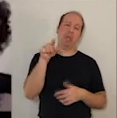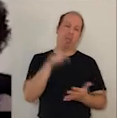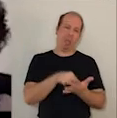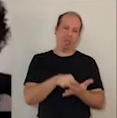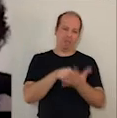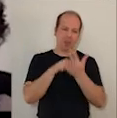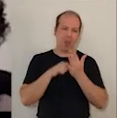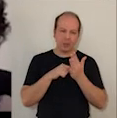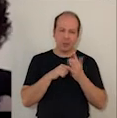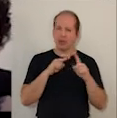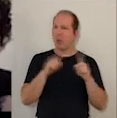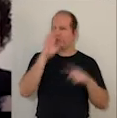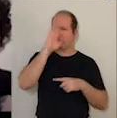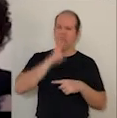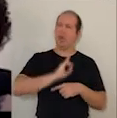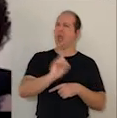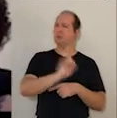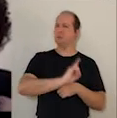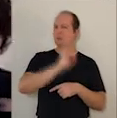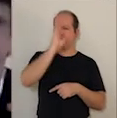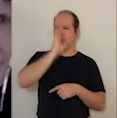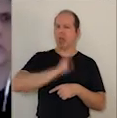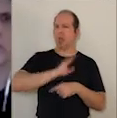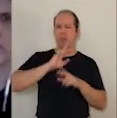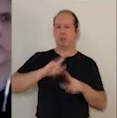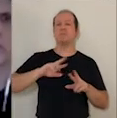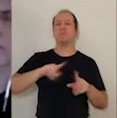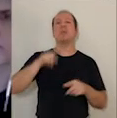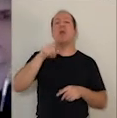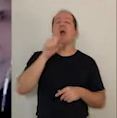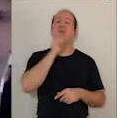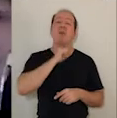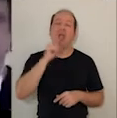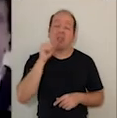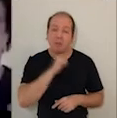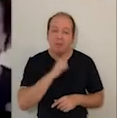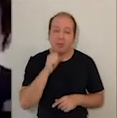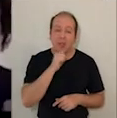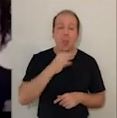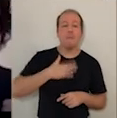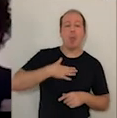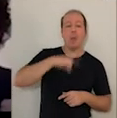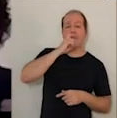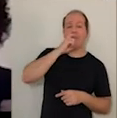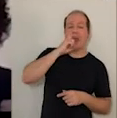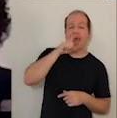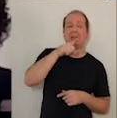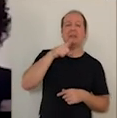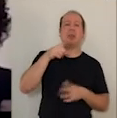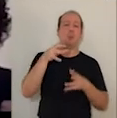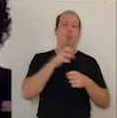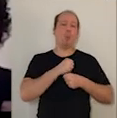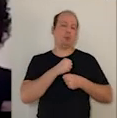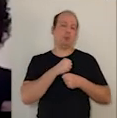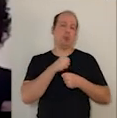graça... É bom que se diga, não de graça, que esse velho pateta, o meu pai, iria me deserdar. Você já